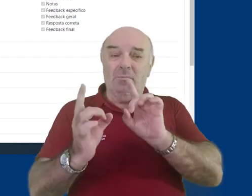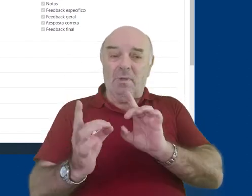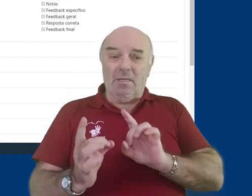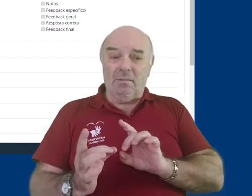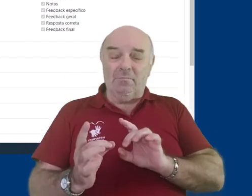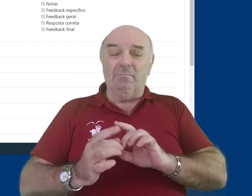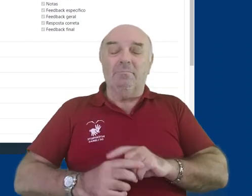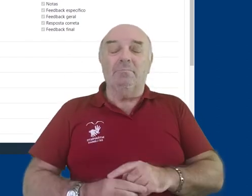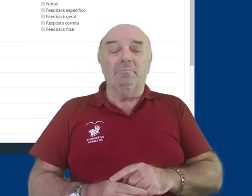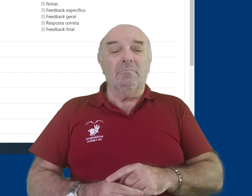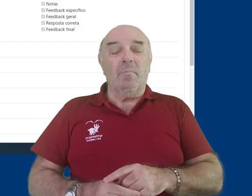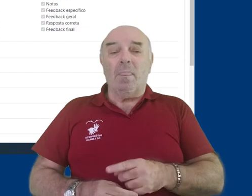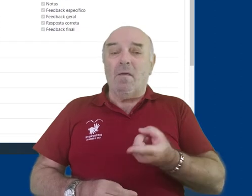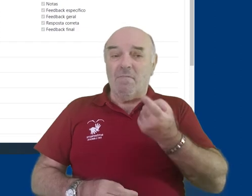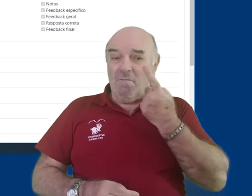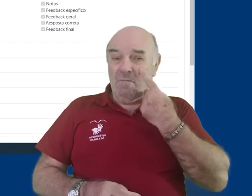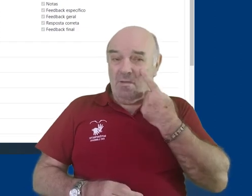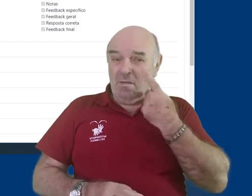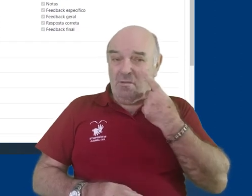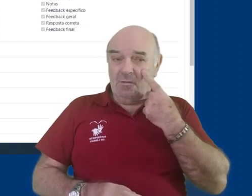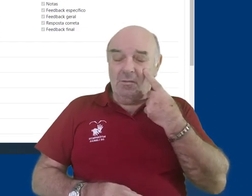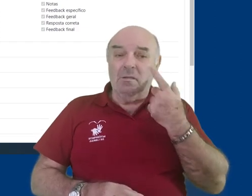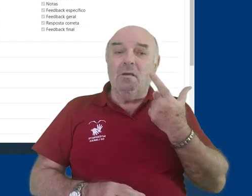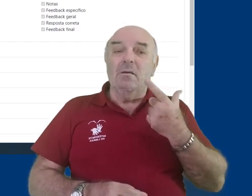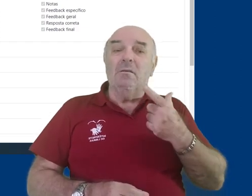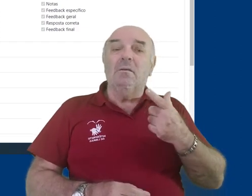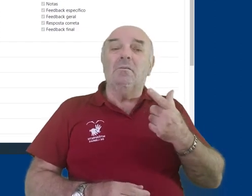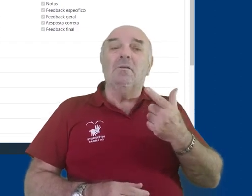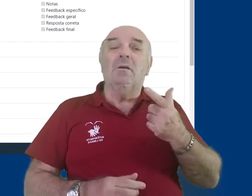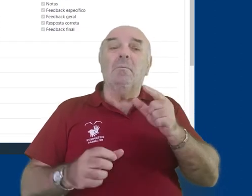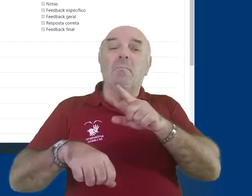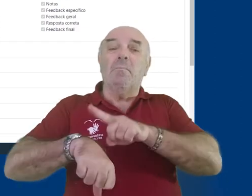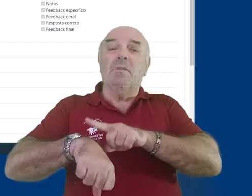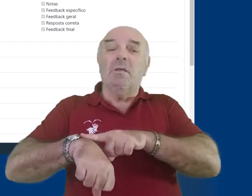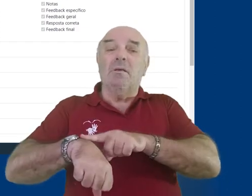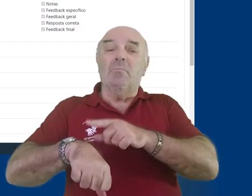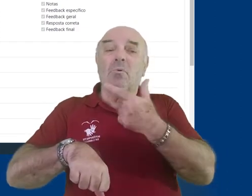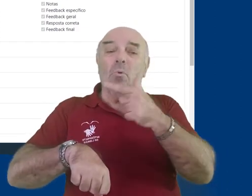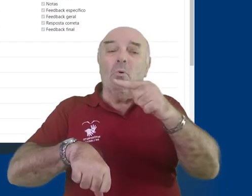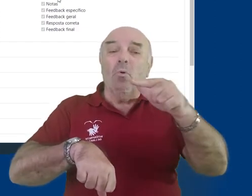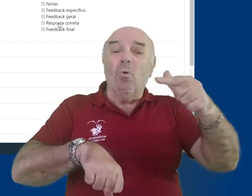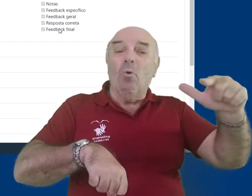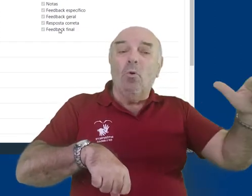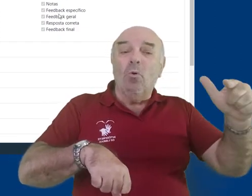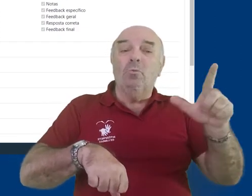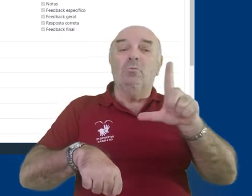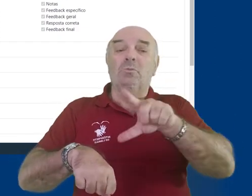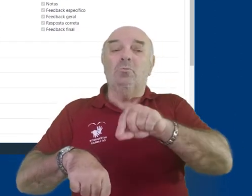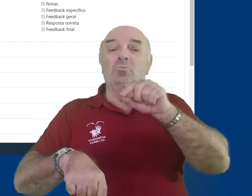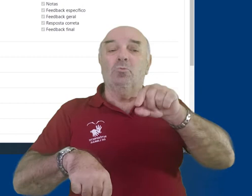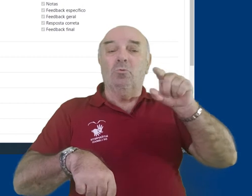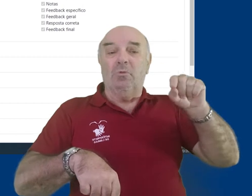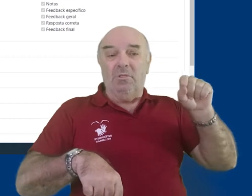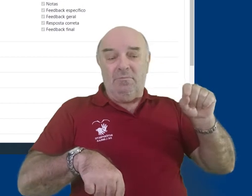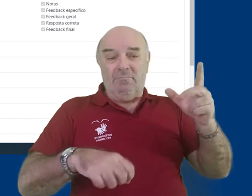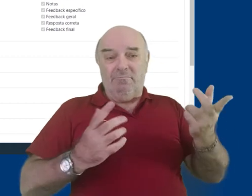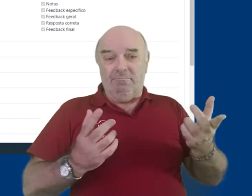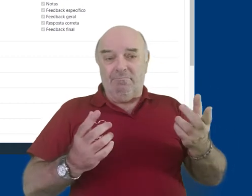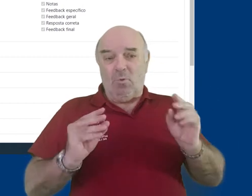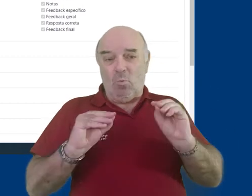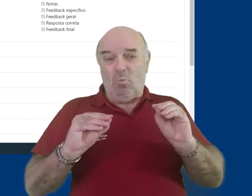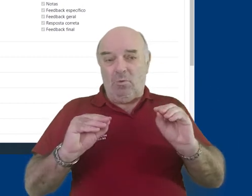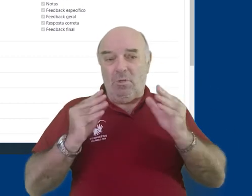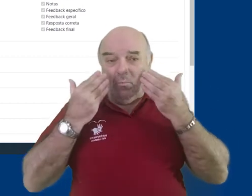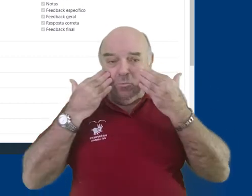os respectivos feedbacks. Repare que eu tenho outros períodos de tempo onde eu